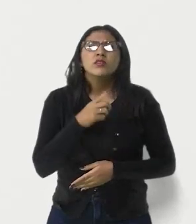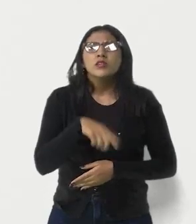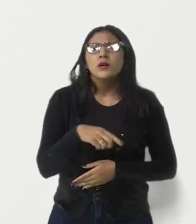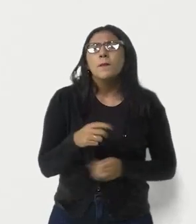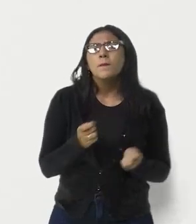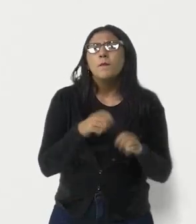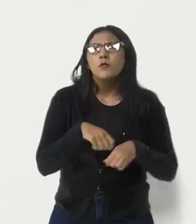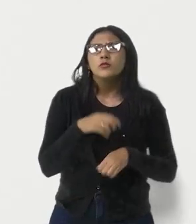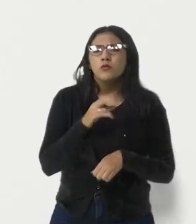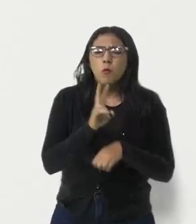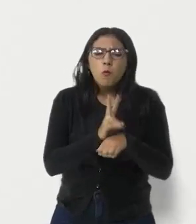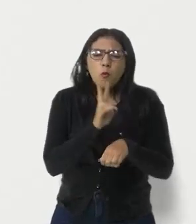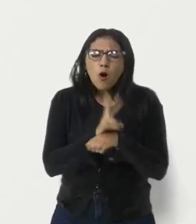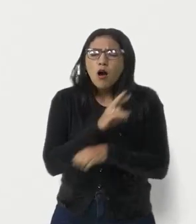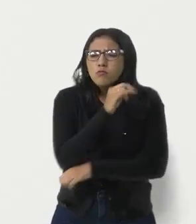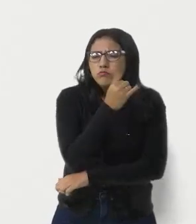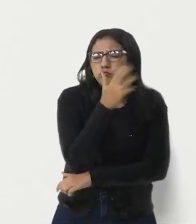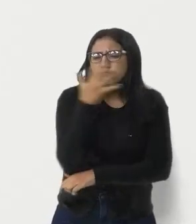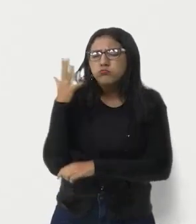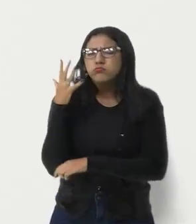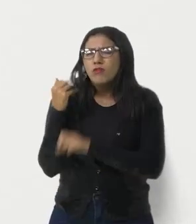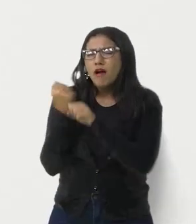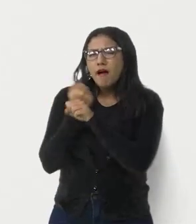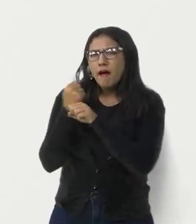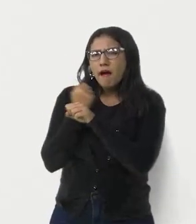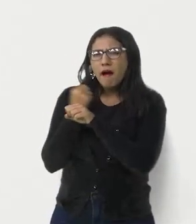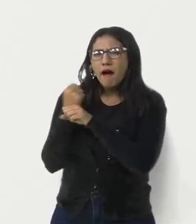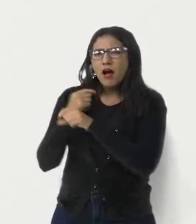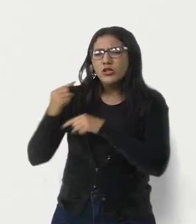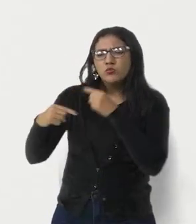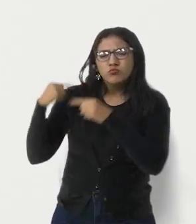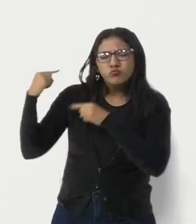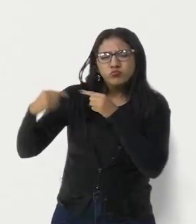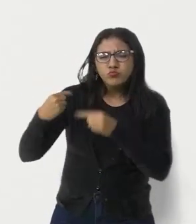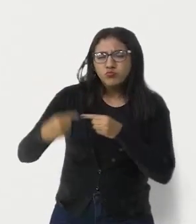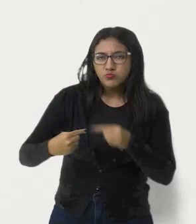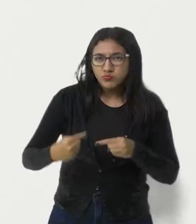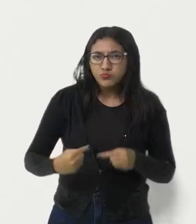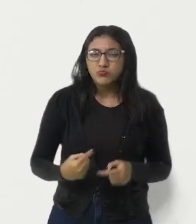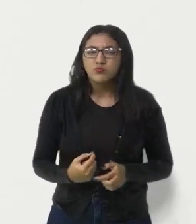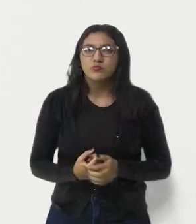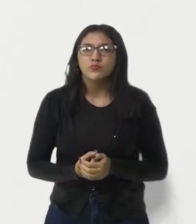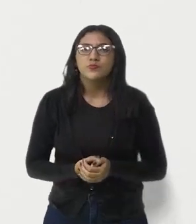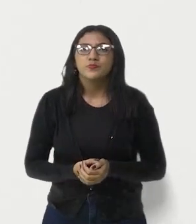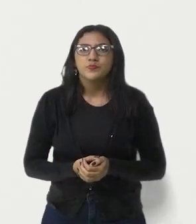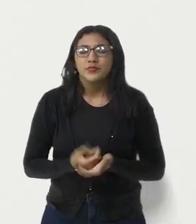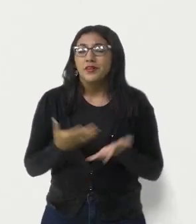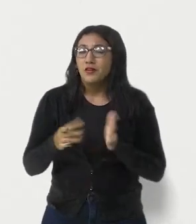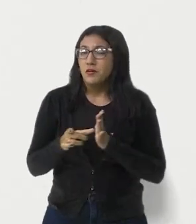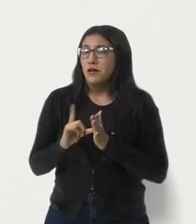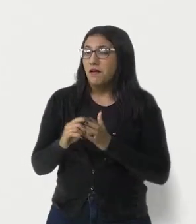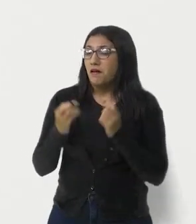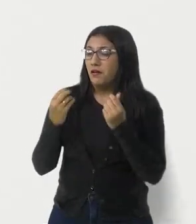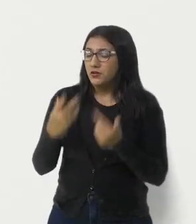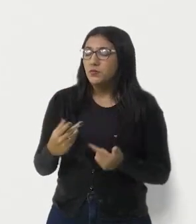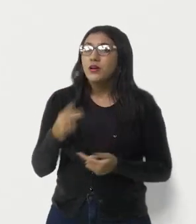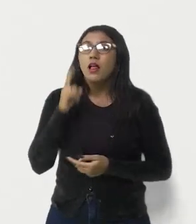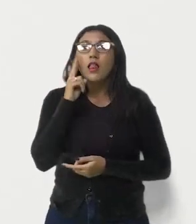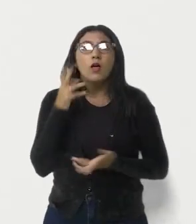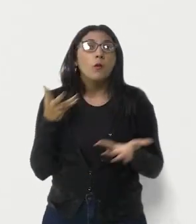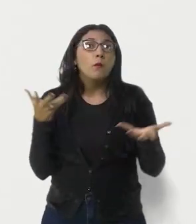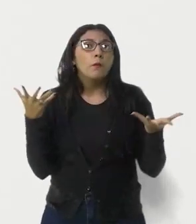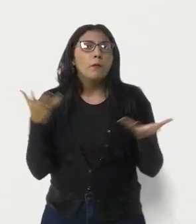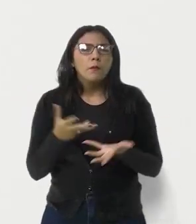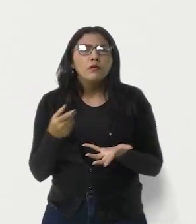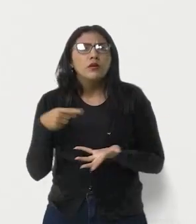da floresta e de seus recursos a tantas gerações. E aí é o que eu acabei de falar. Hoje, a gente vai verificar